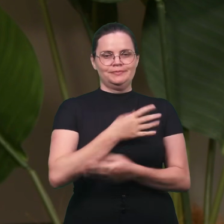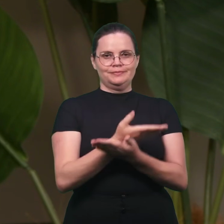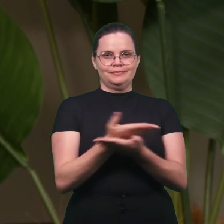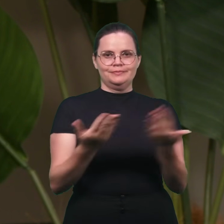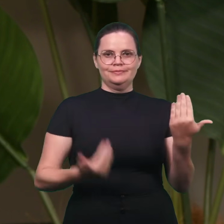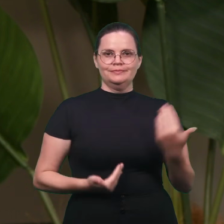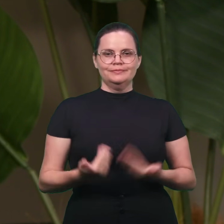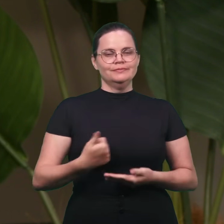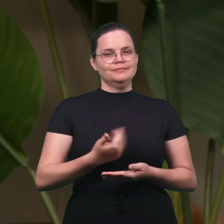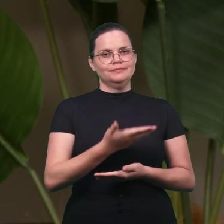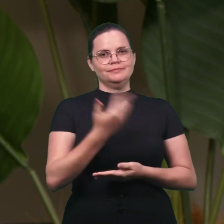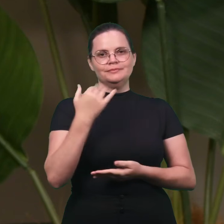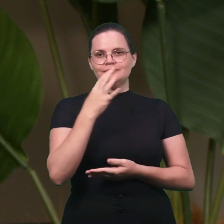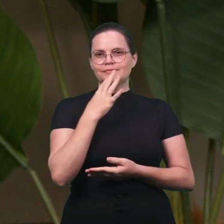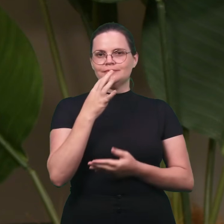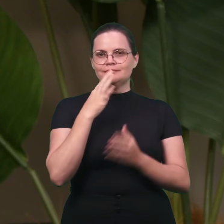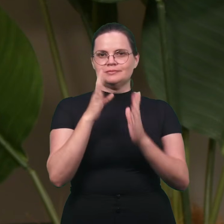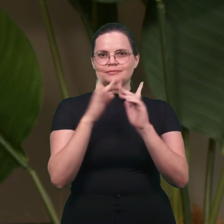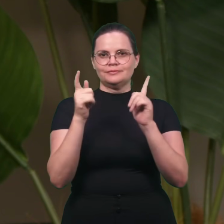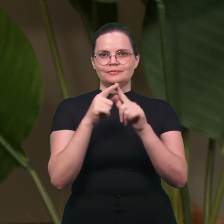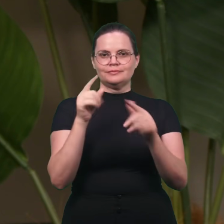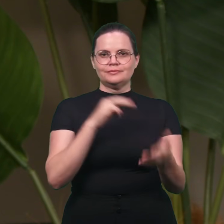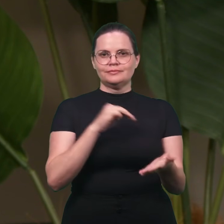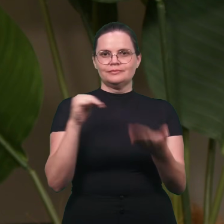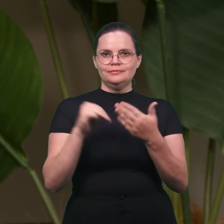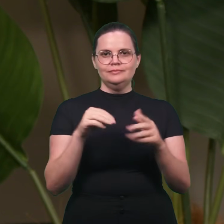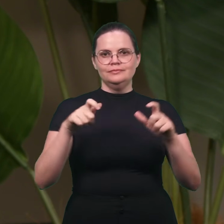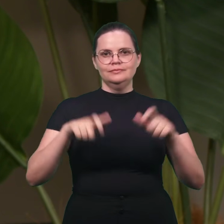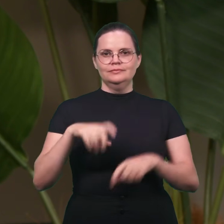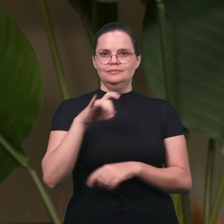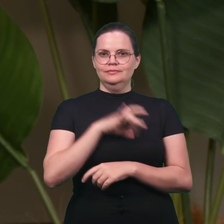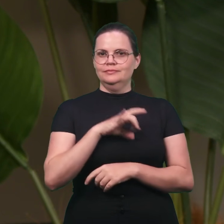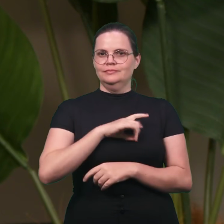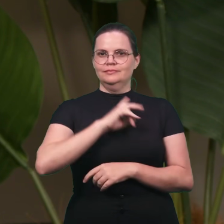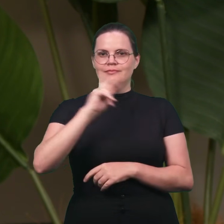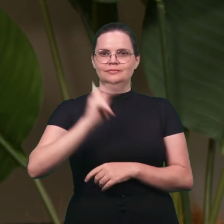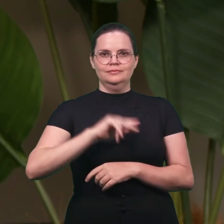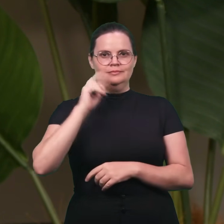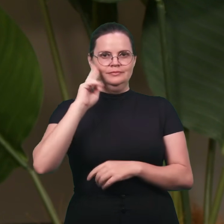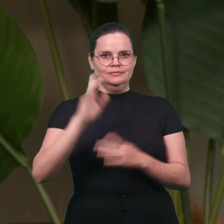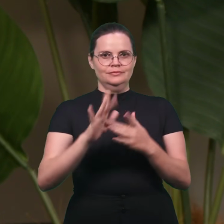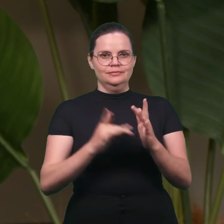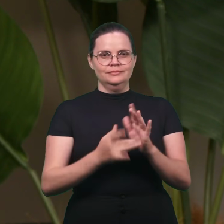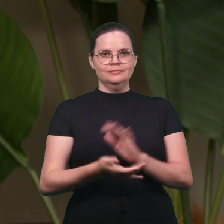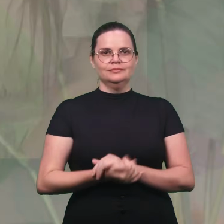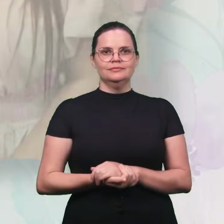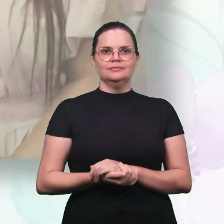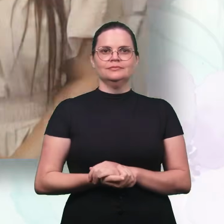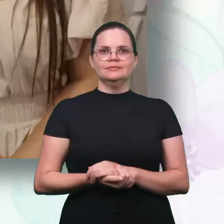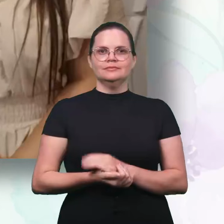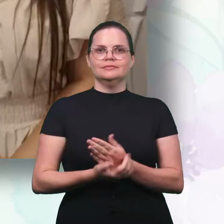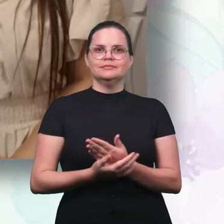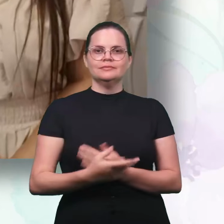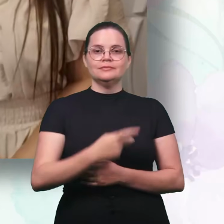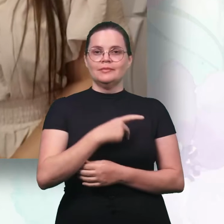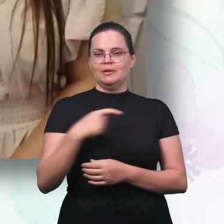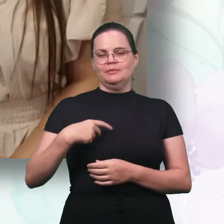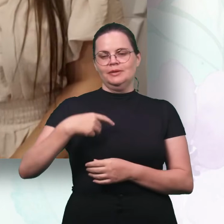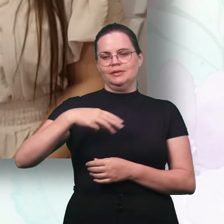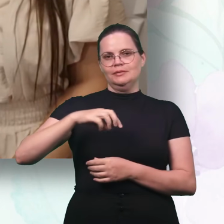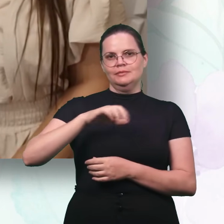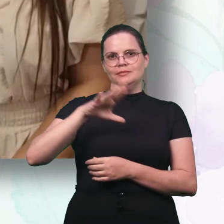irmãos e pessoas, para conhecerem a Igreja Cristã Maranata aí no Chile. A paz do Senhor, pastor Hugo. Pastor